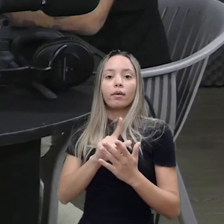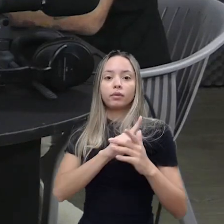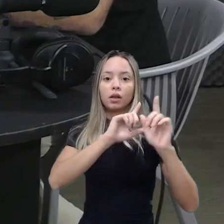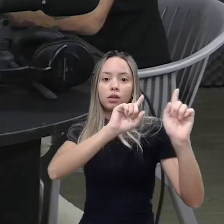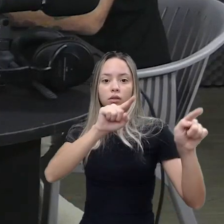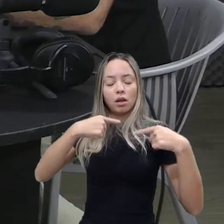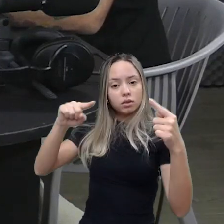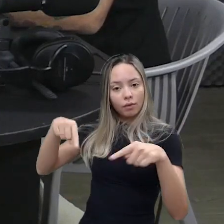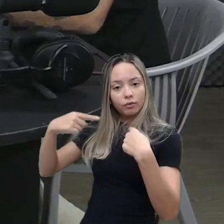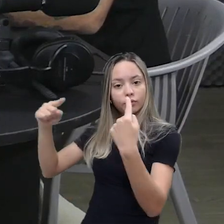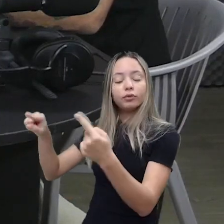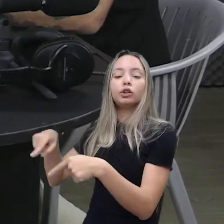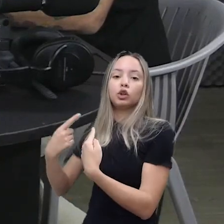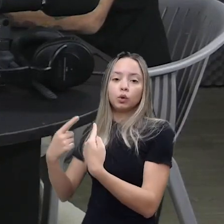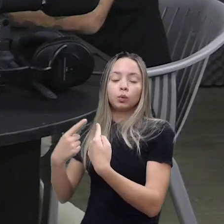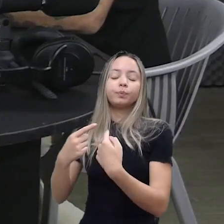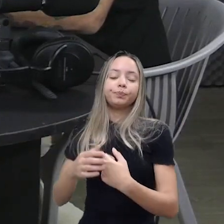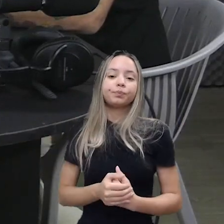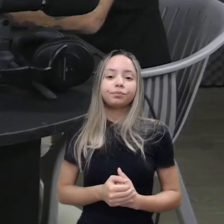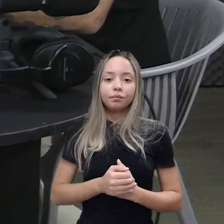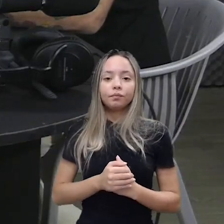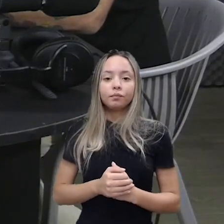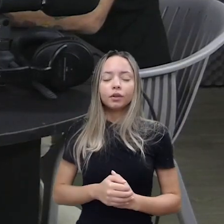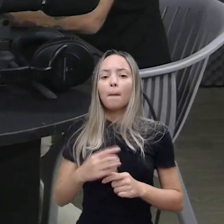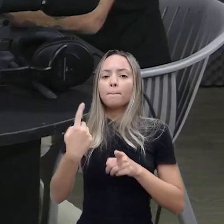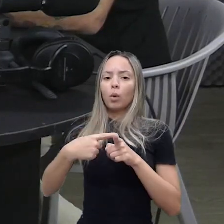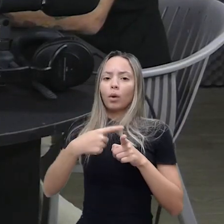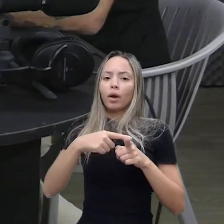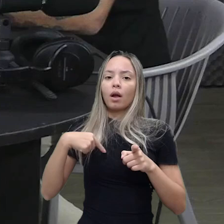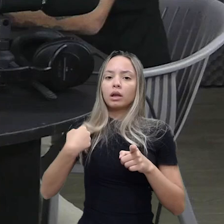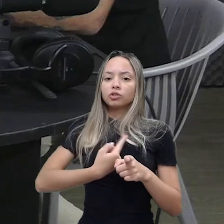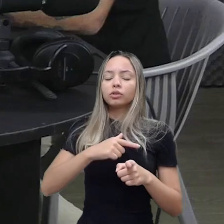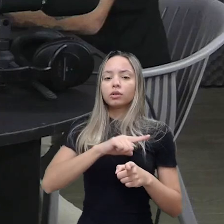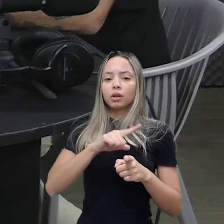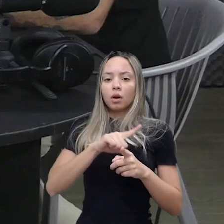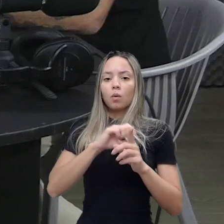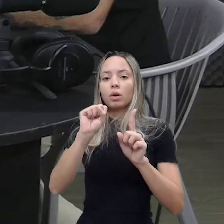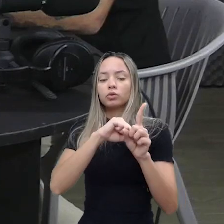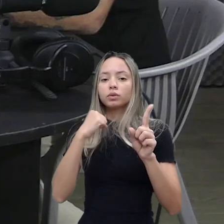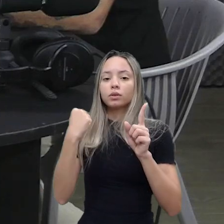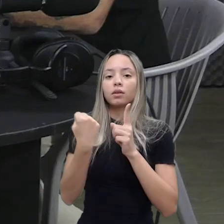vão existir, porque a gente tem não só uma sociedade